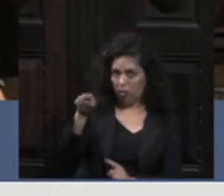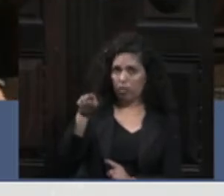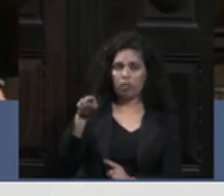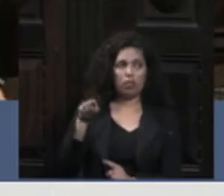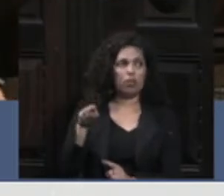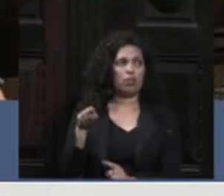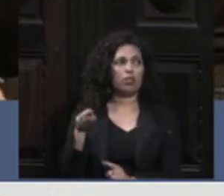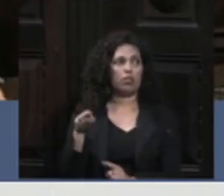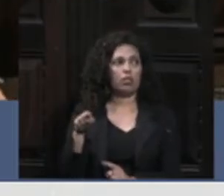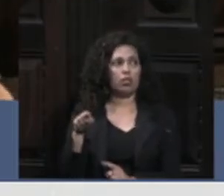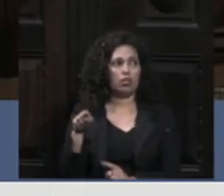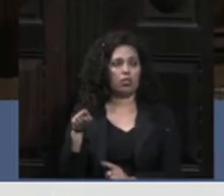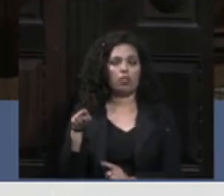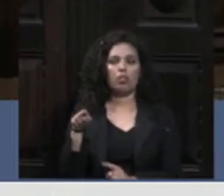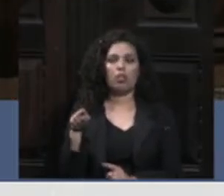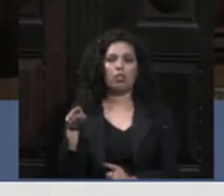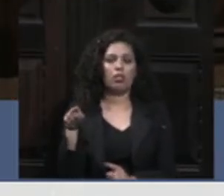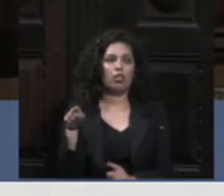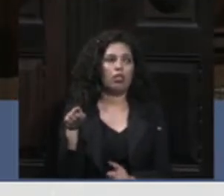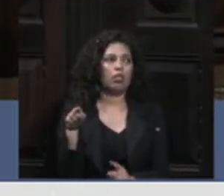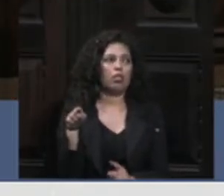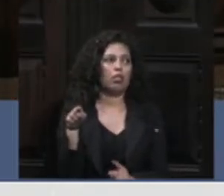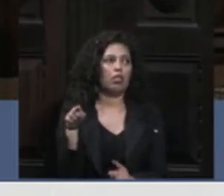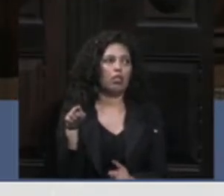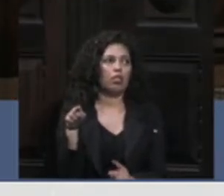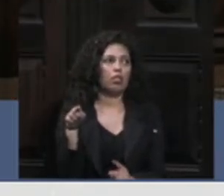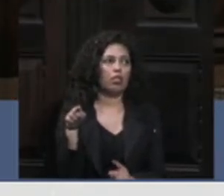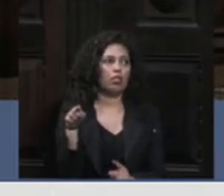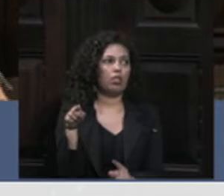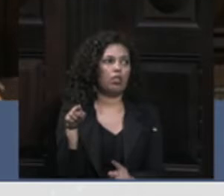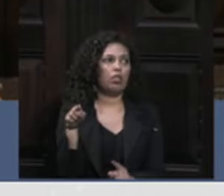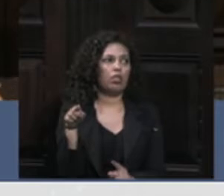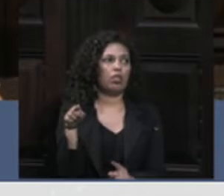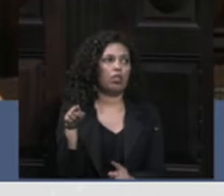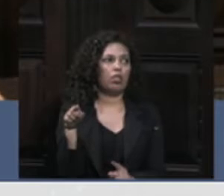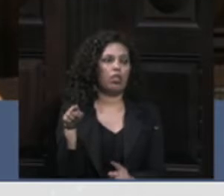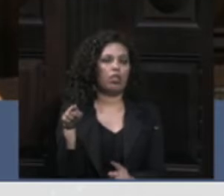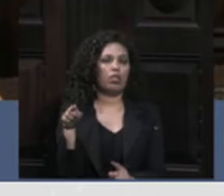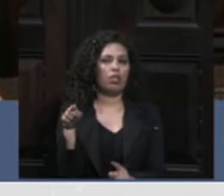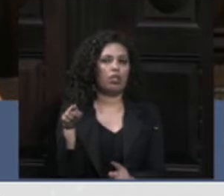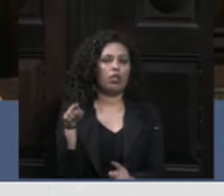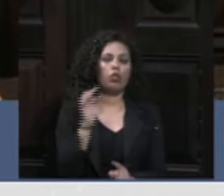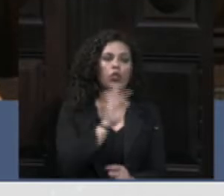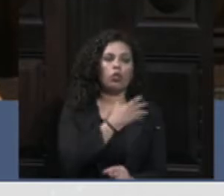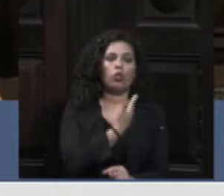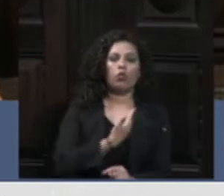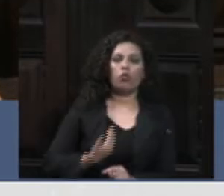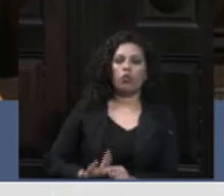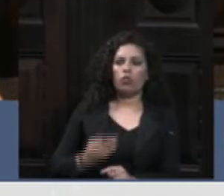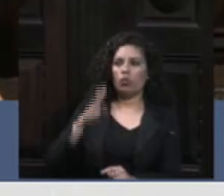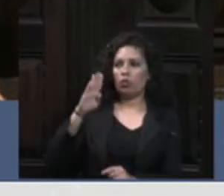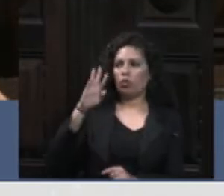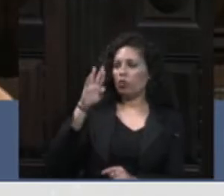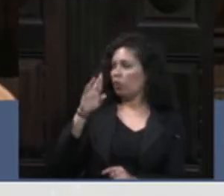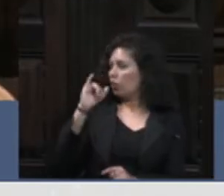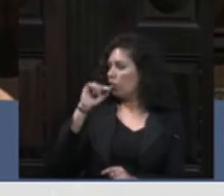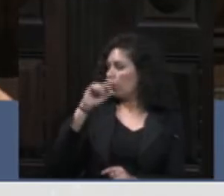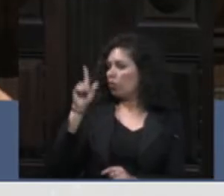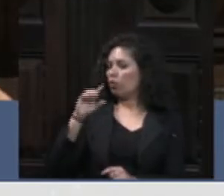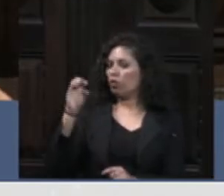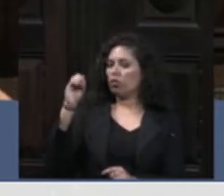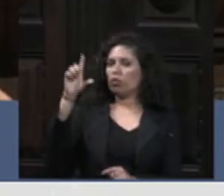que foi liderado por Leonel de Moura Brizola, como eu